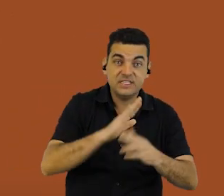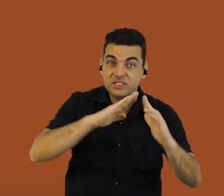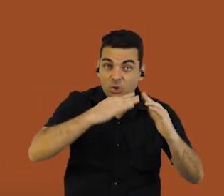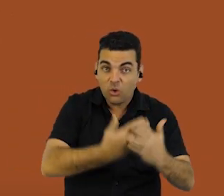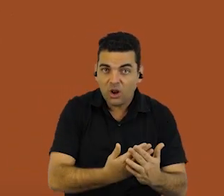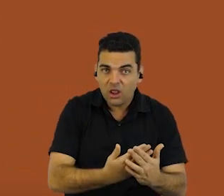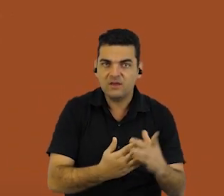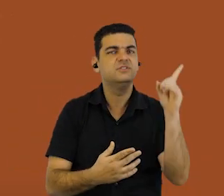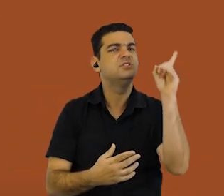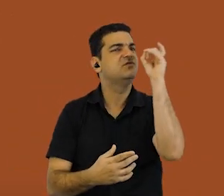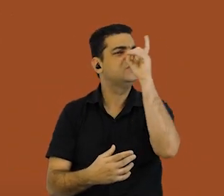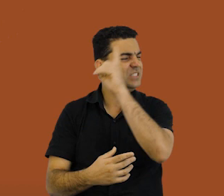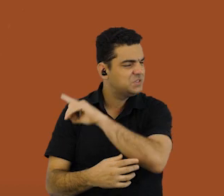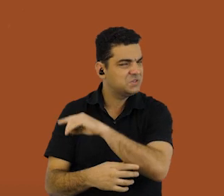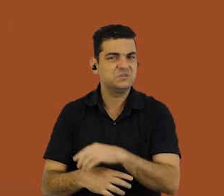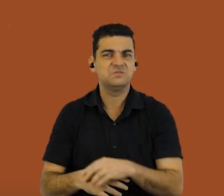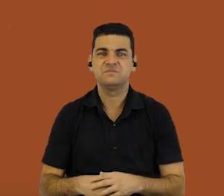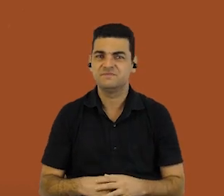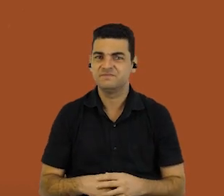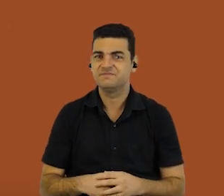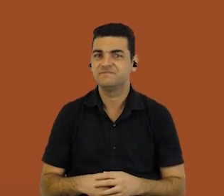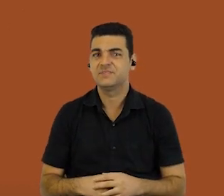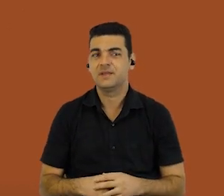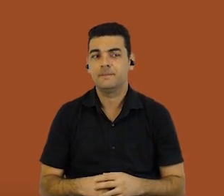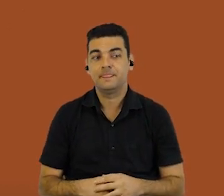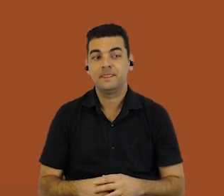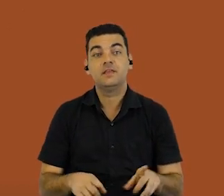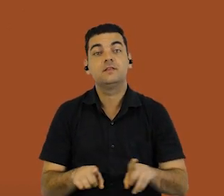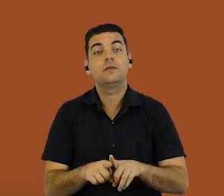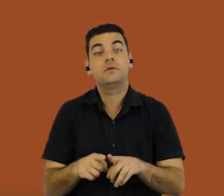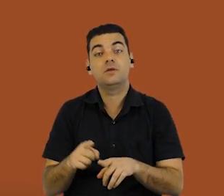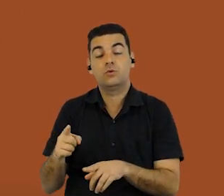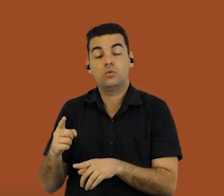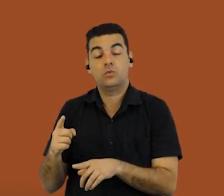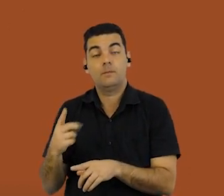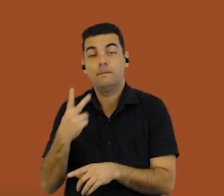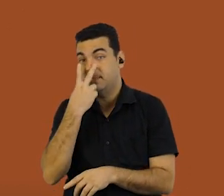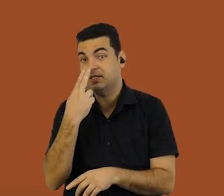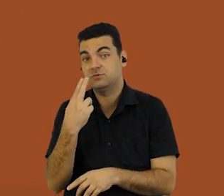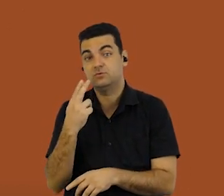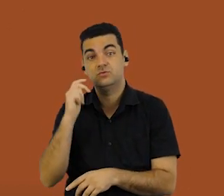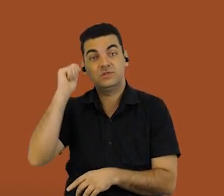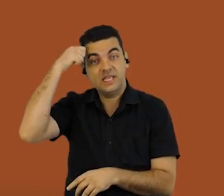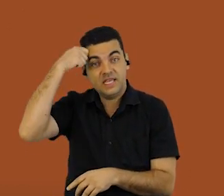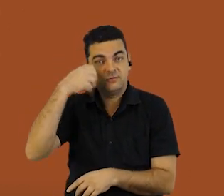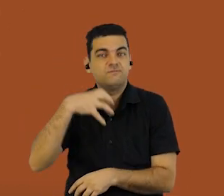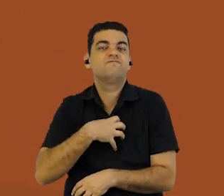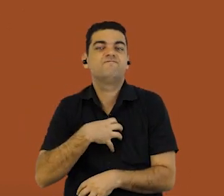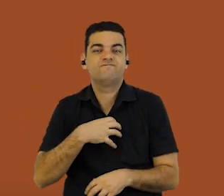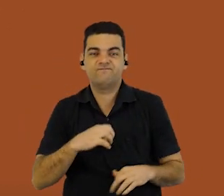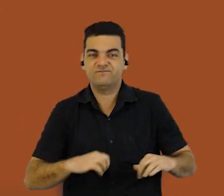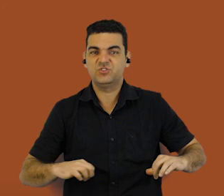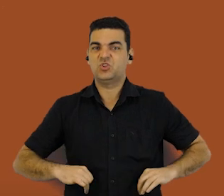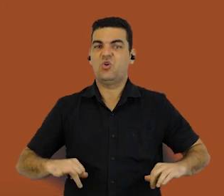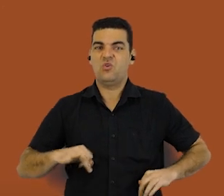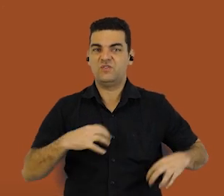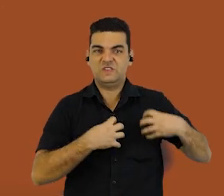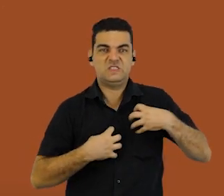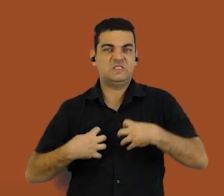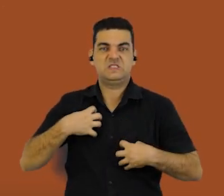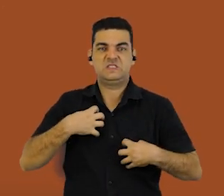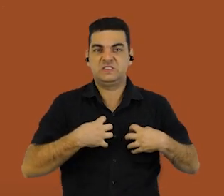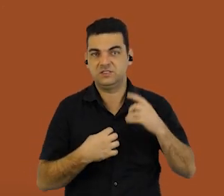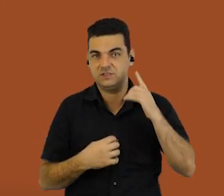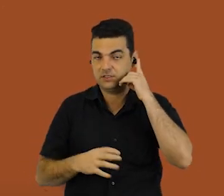educação. E todas as dívidas que isso causou a nós, né, ao nosso povo.